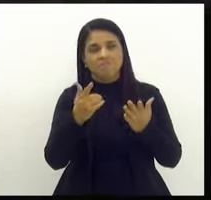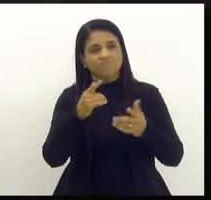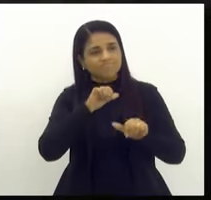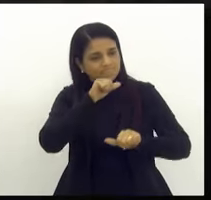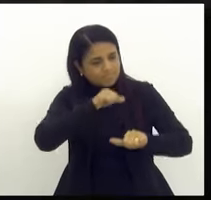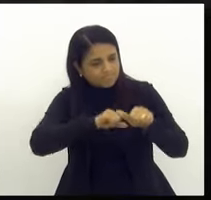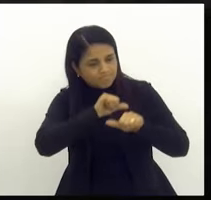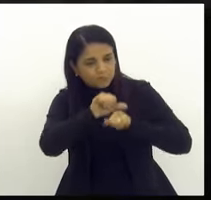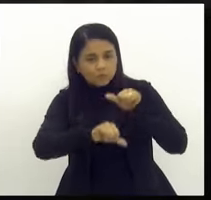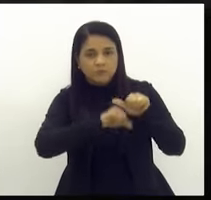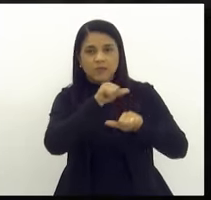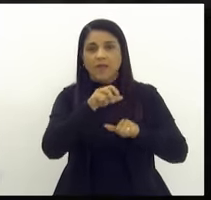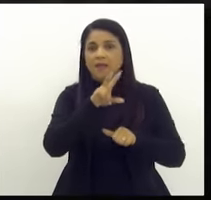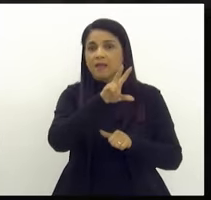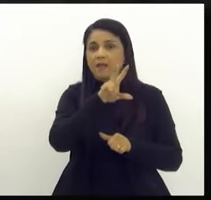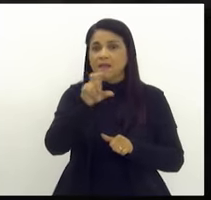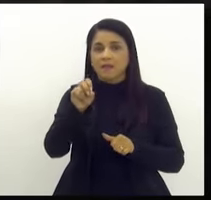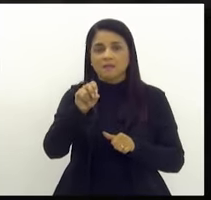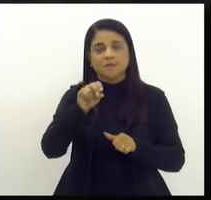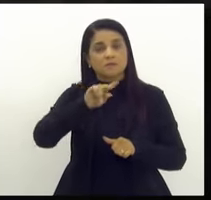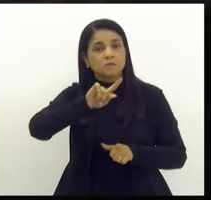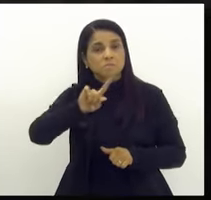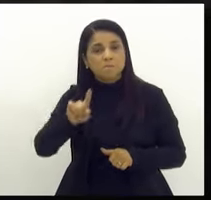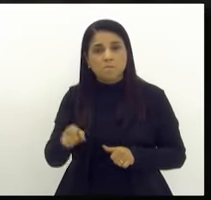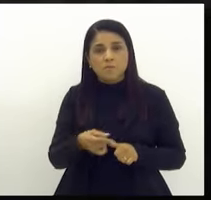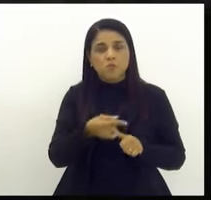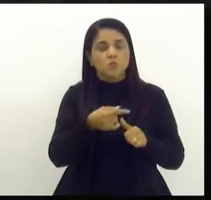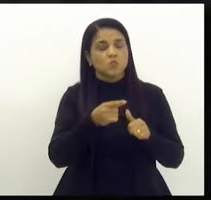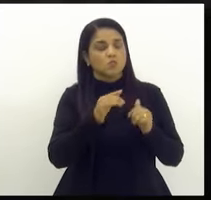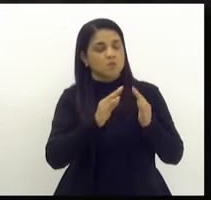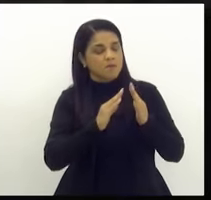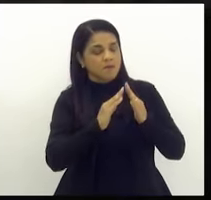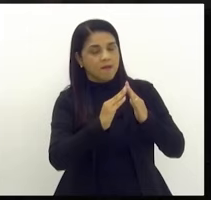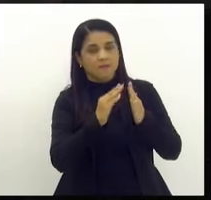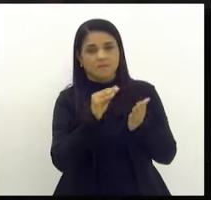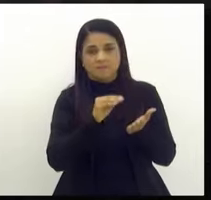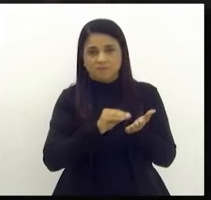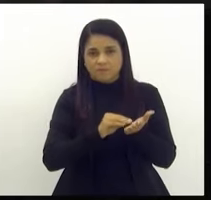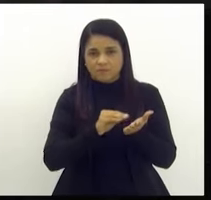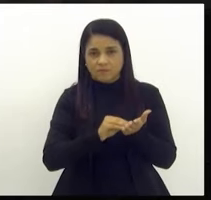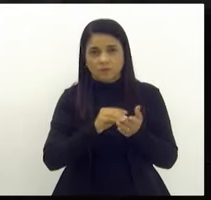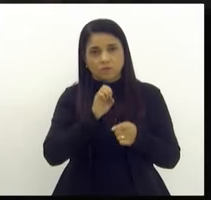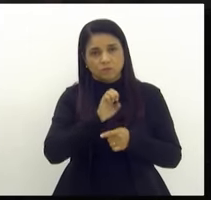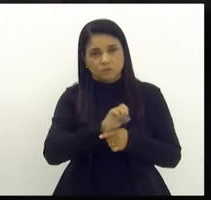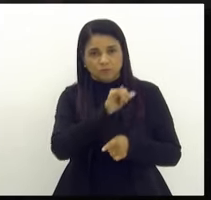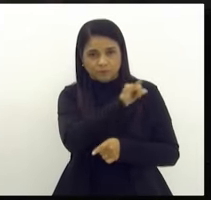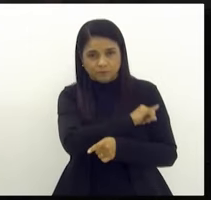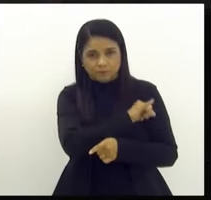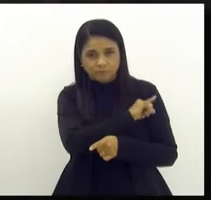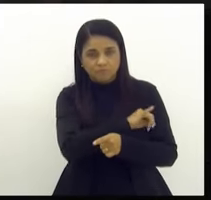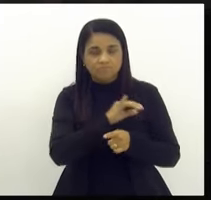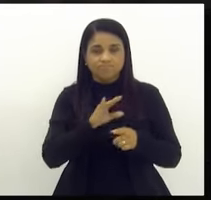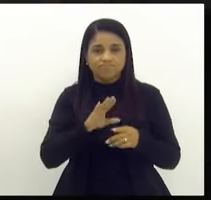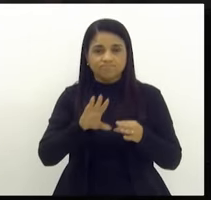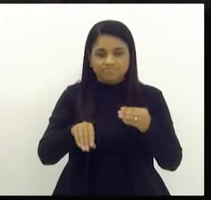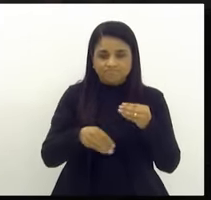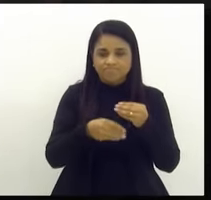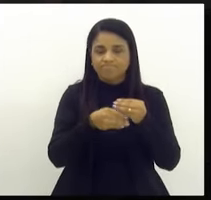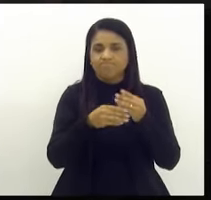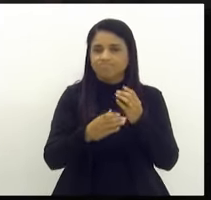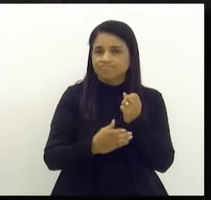de 500.000 moradias que faltam evidentemente no estado do Rio de Janeiro para agregar as